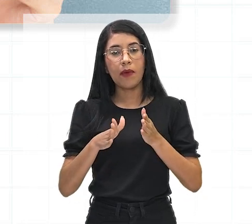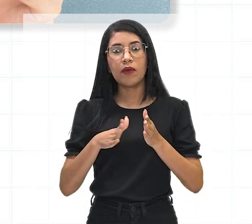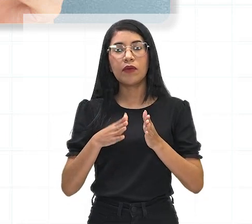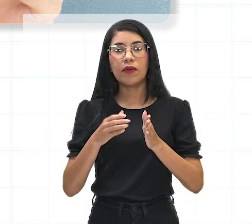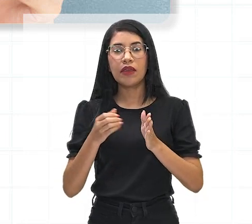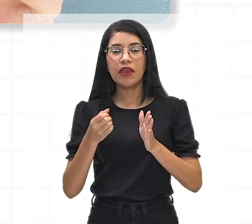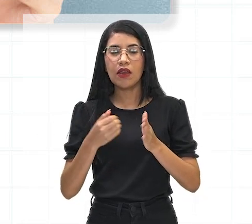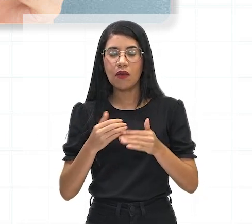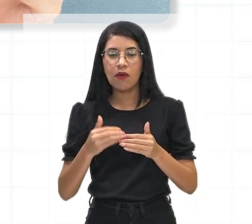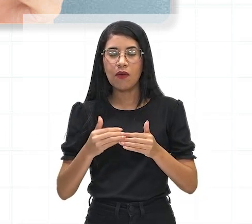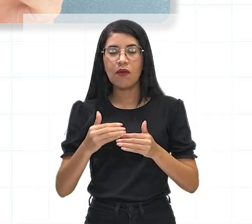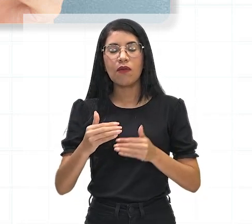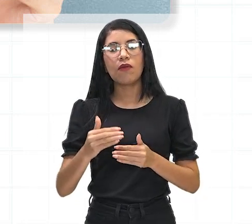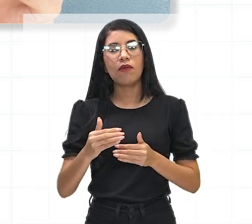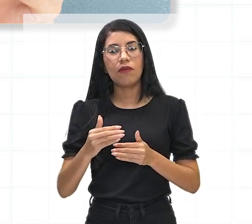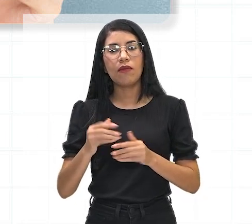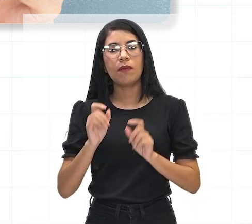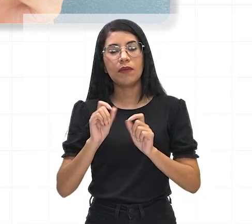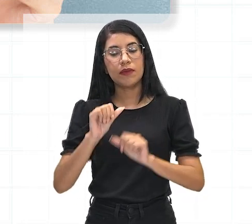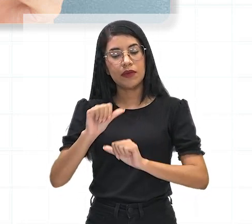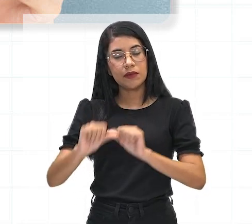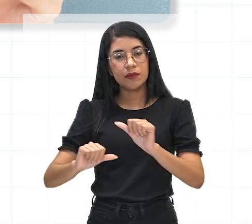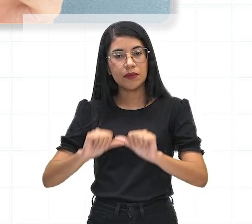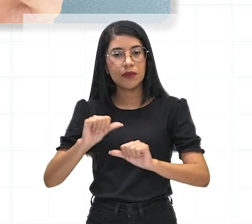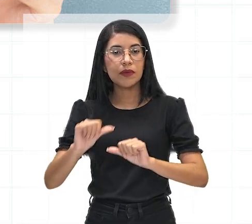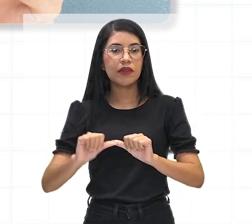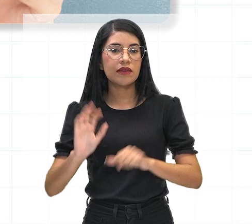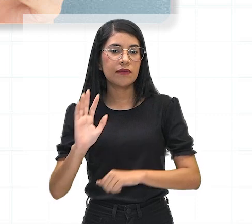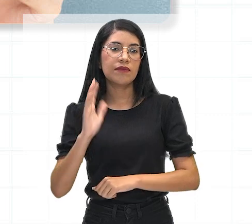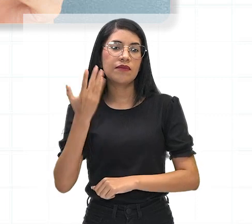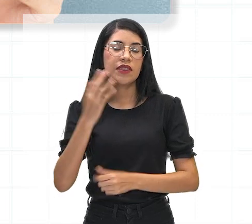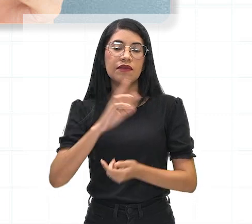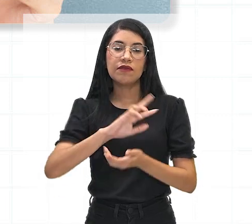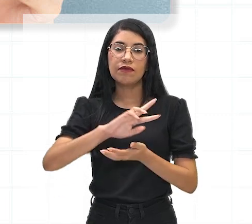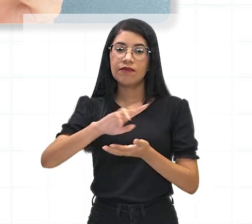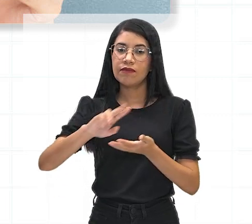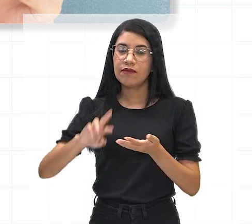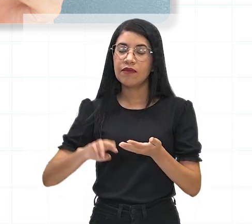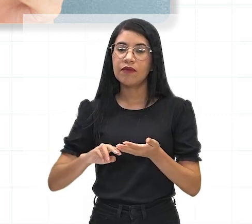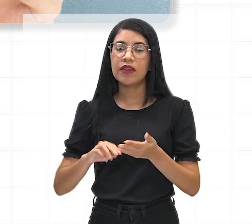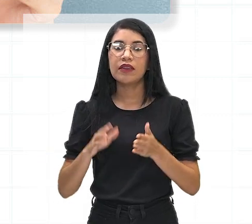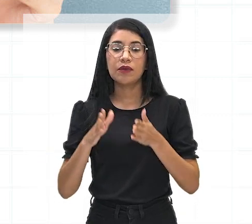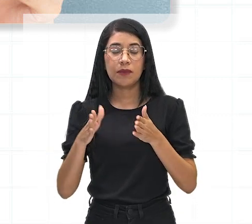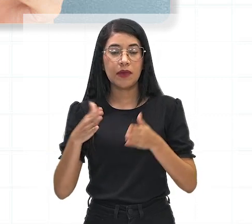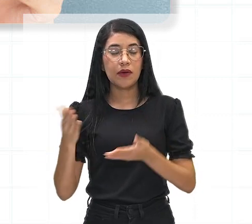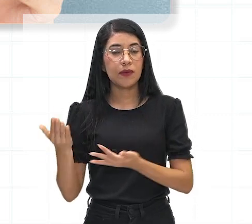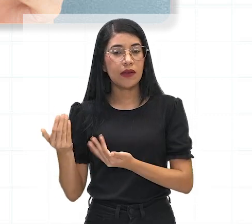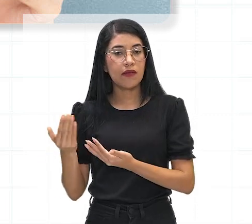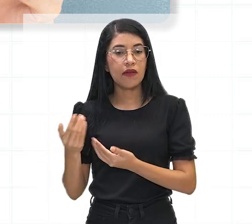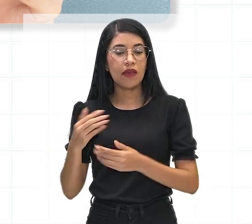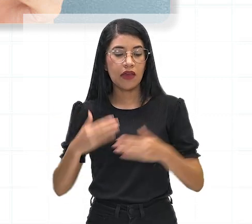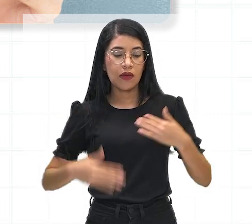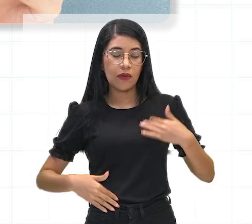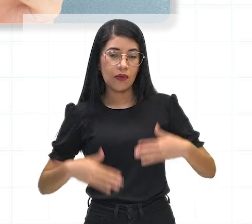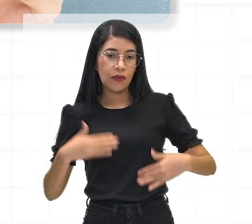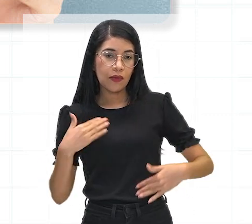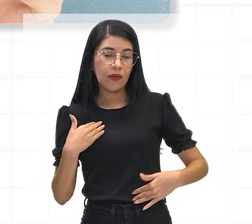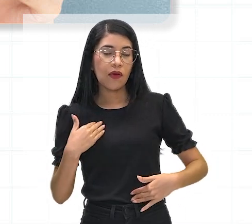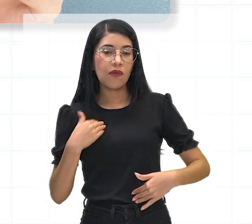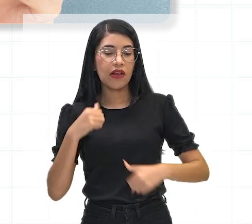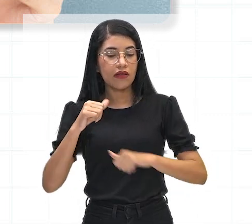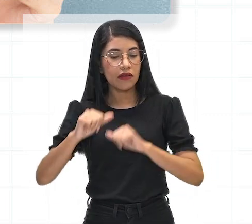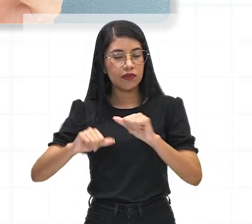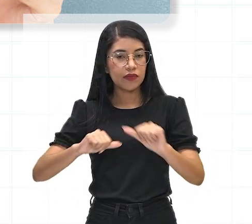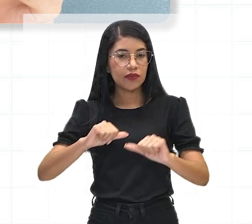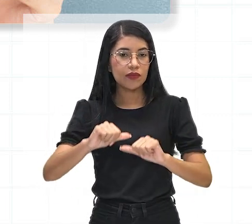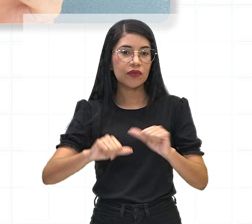aí esse período, né? Essas transformações vão ocorrer. E vai ser durante a adolescência que esse corpo humano vai